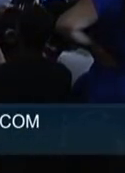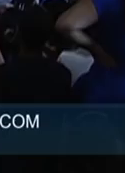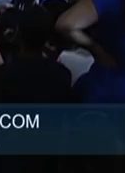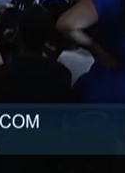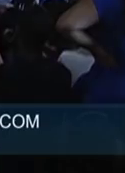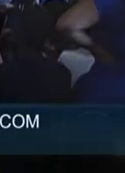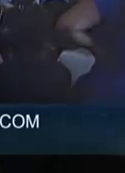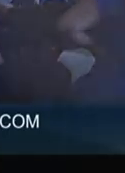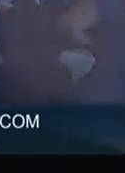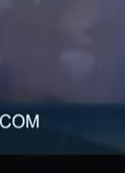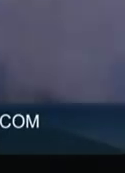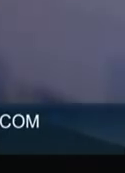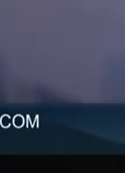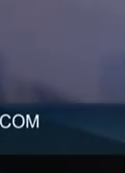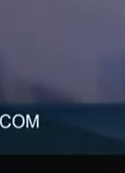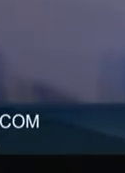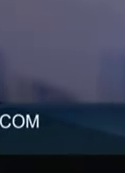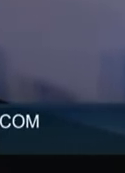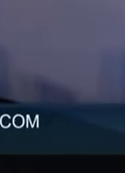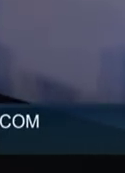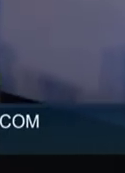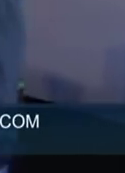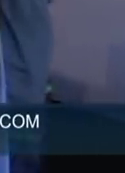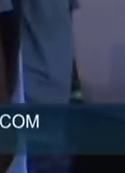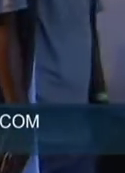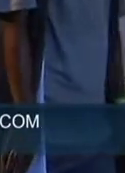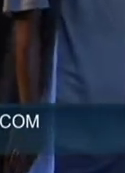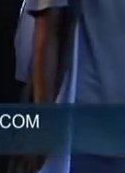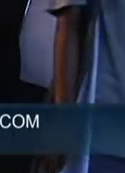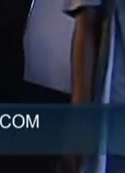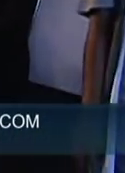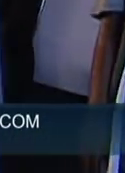e mulheres de boa vontade,